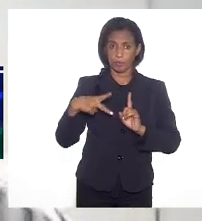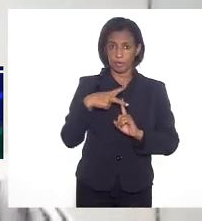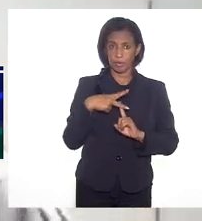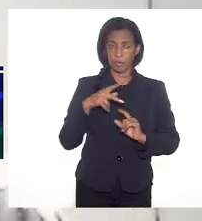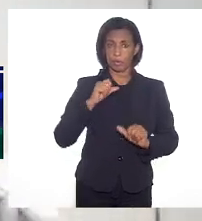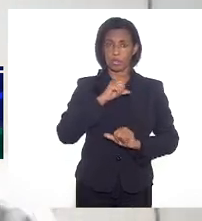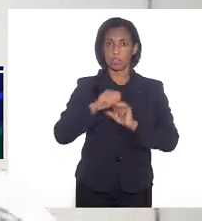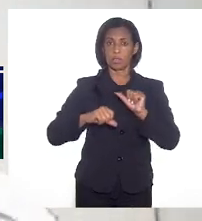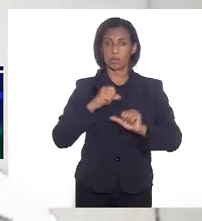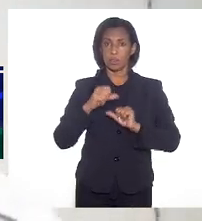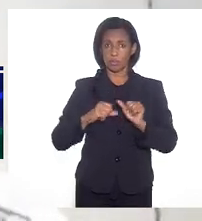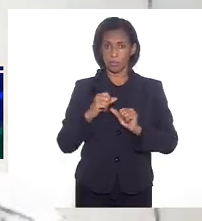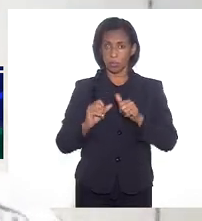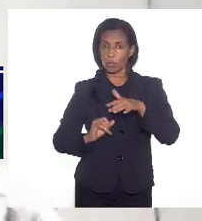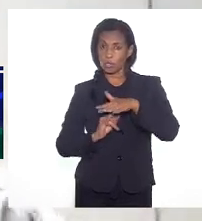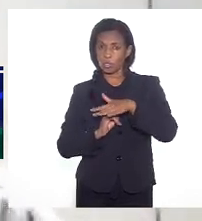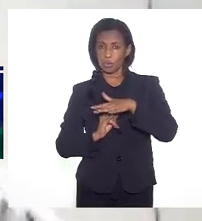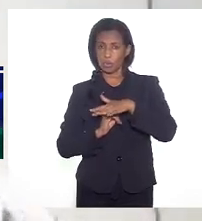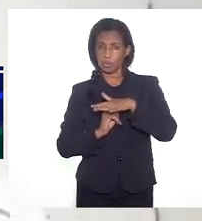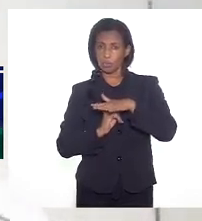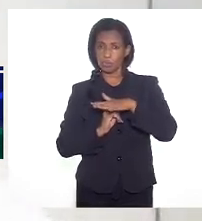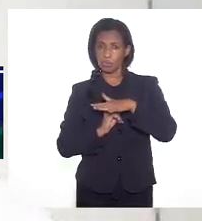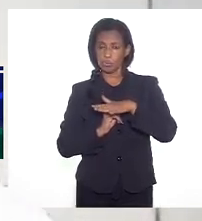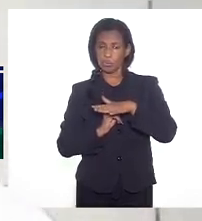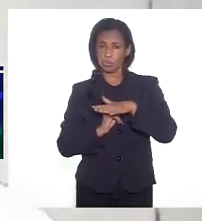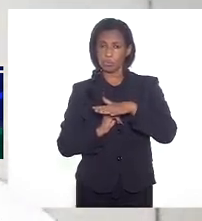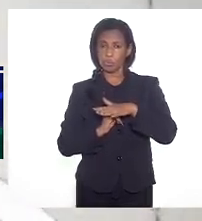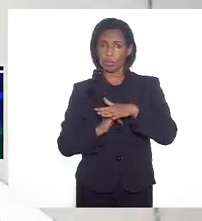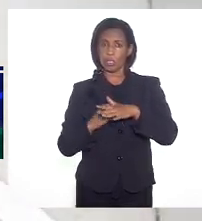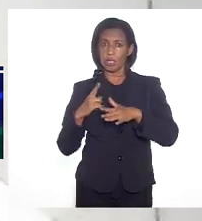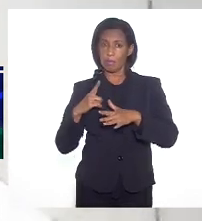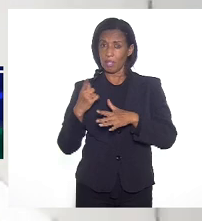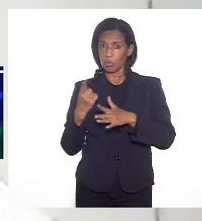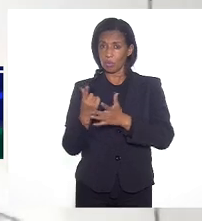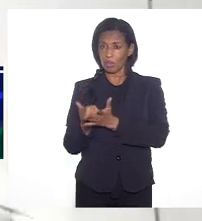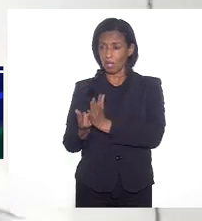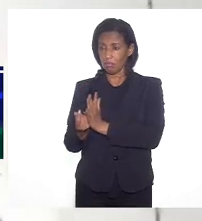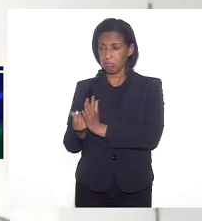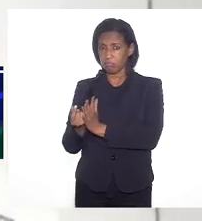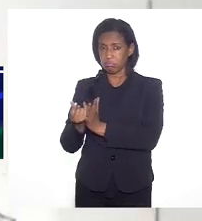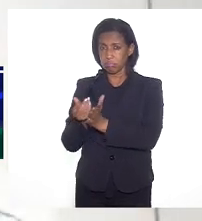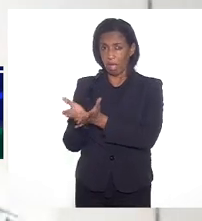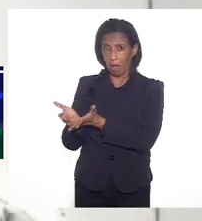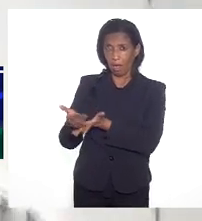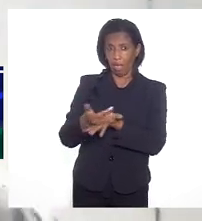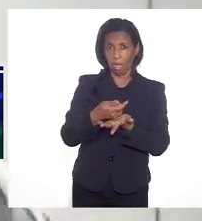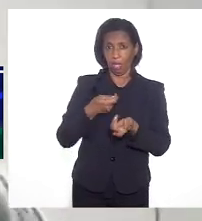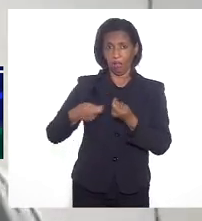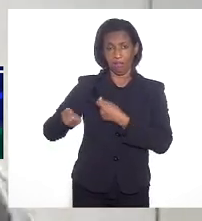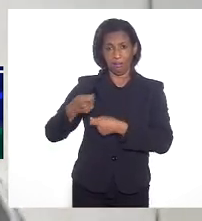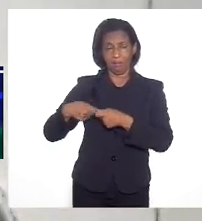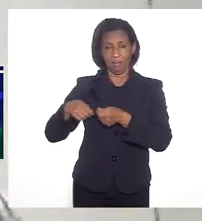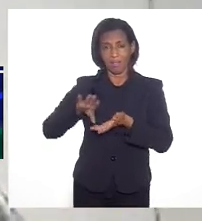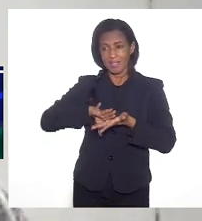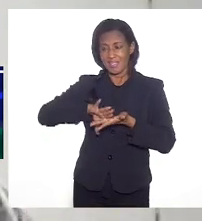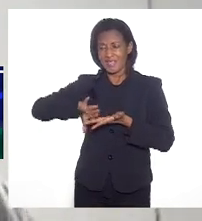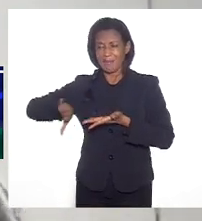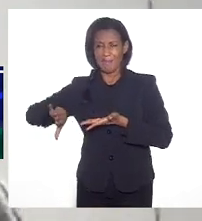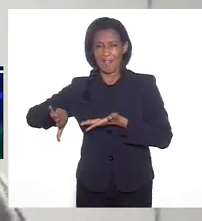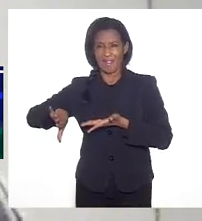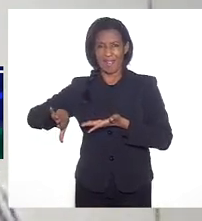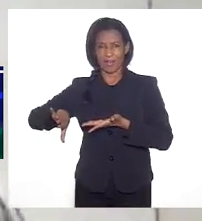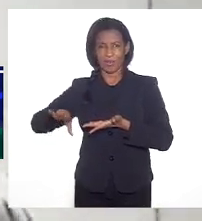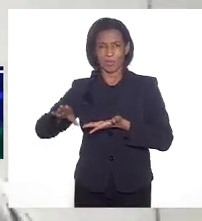ele se transformou em instituto e passou a ter uma contabilidade separada do restante dos servidores